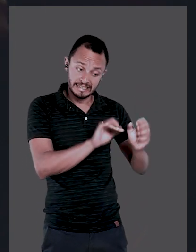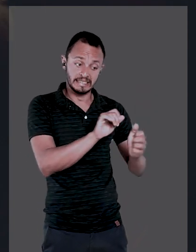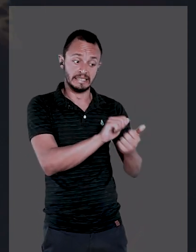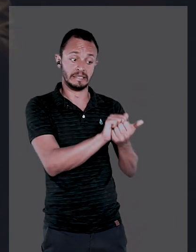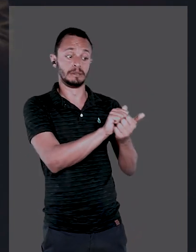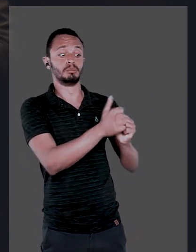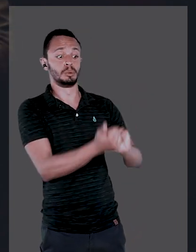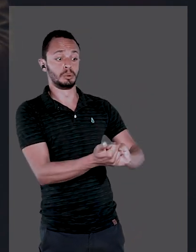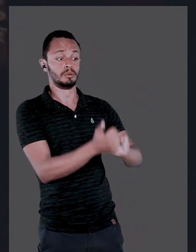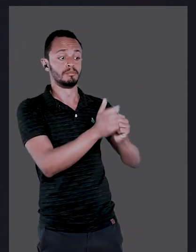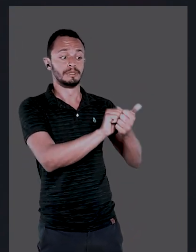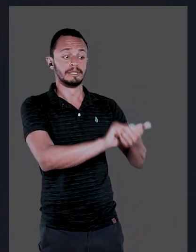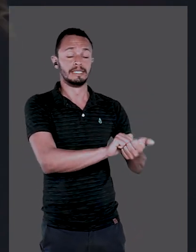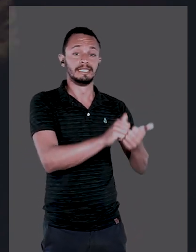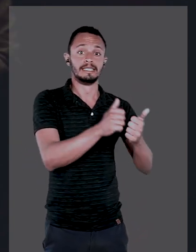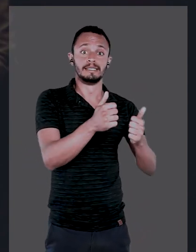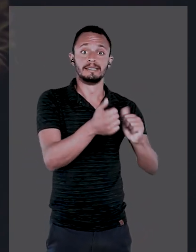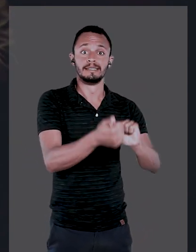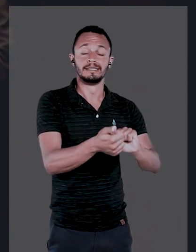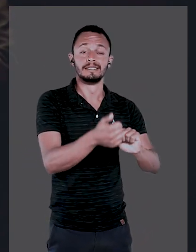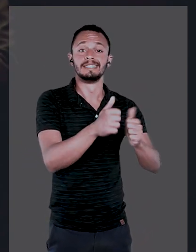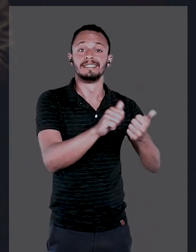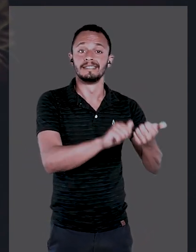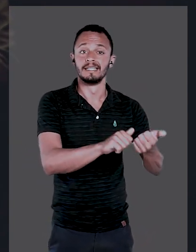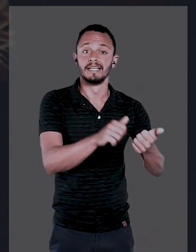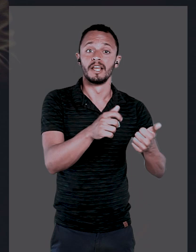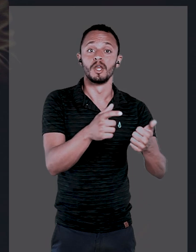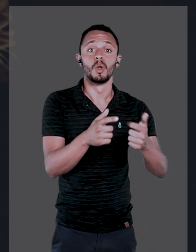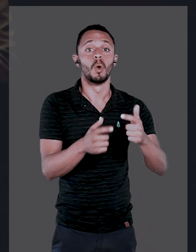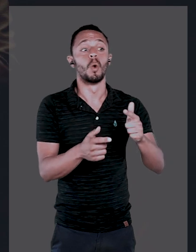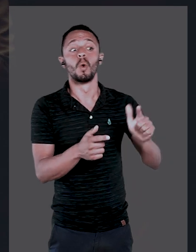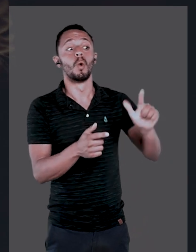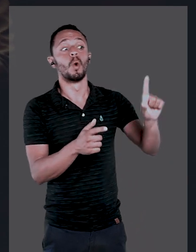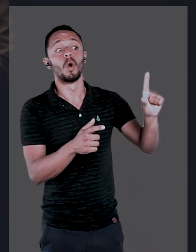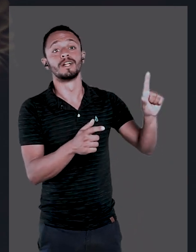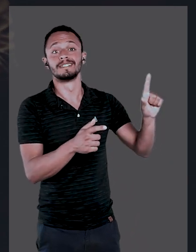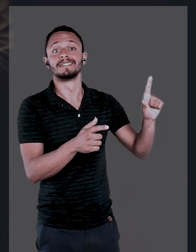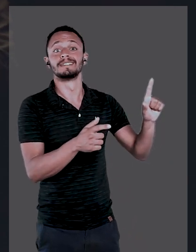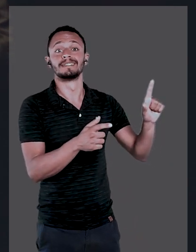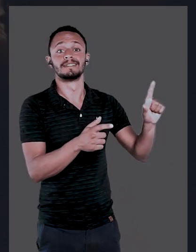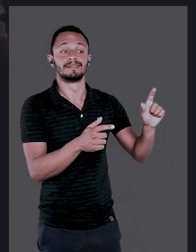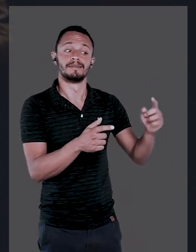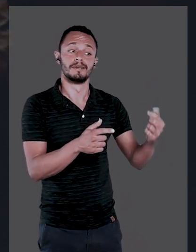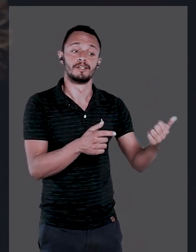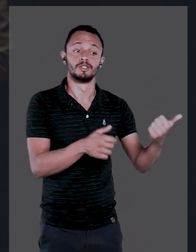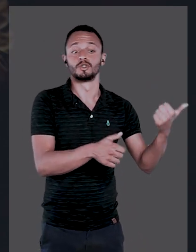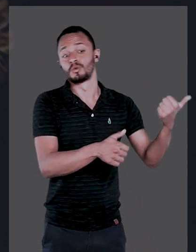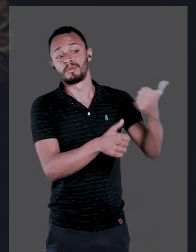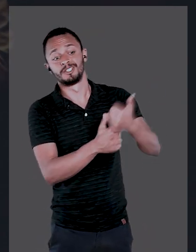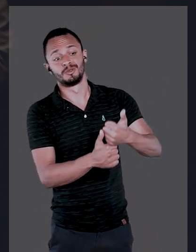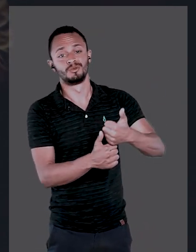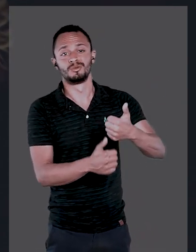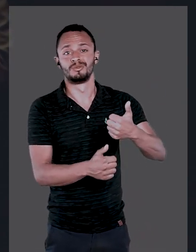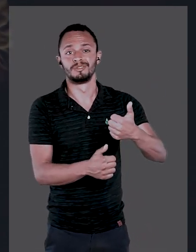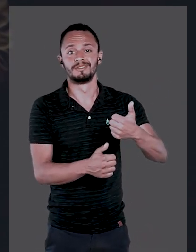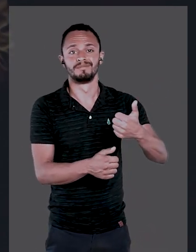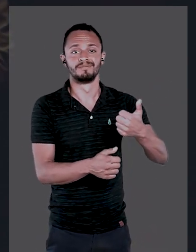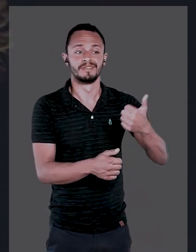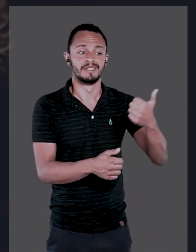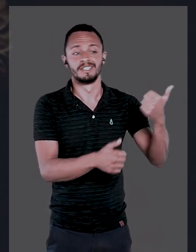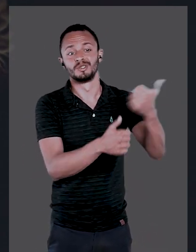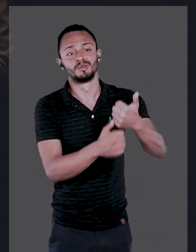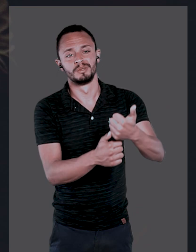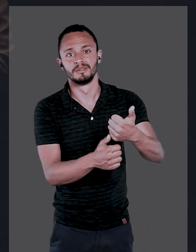se repense e outras elites de força decente surjam. E por